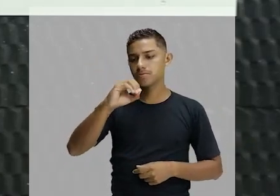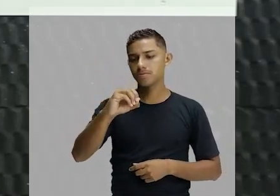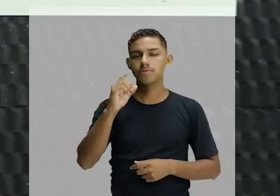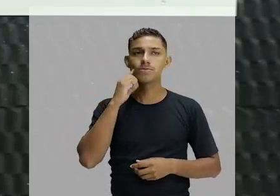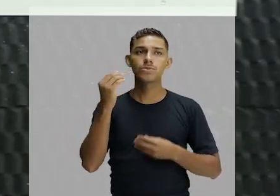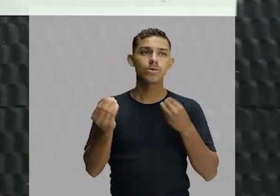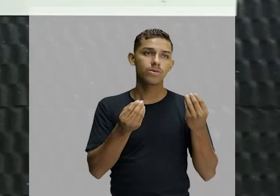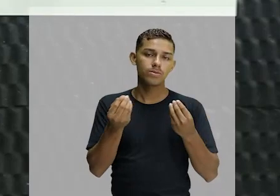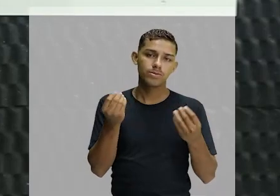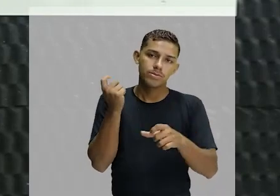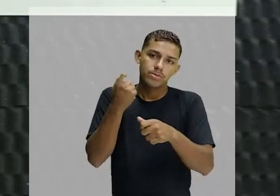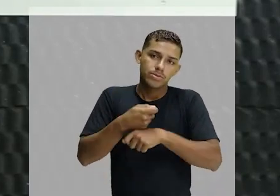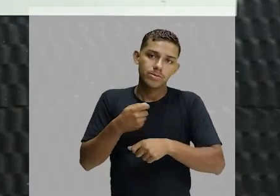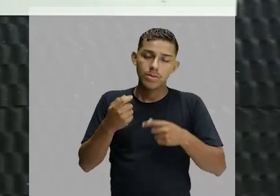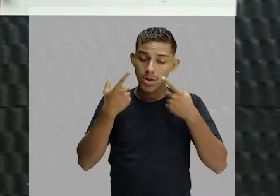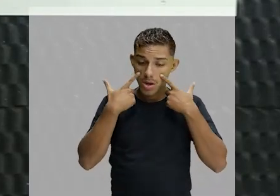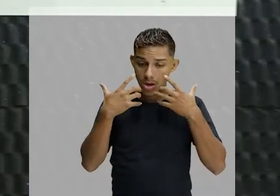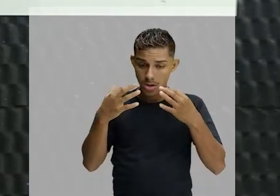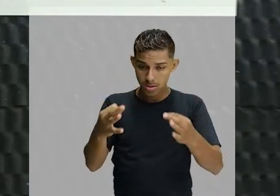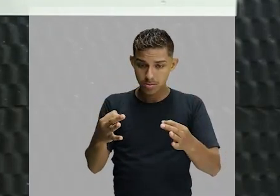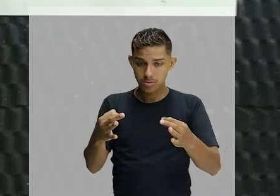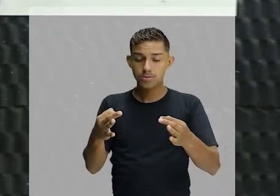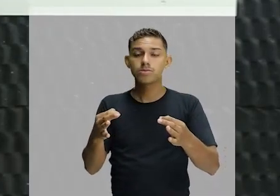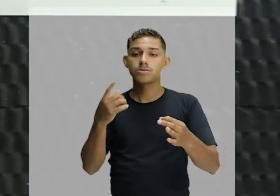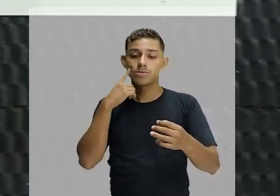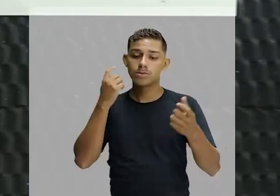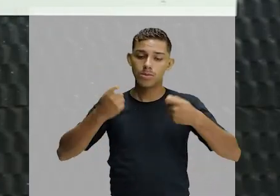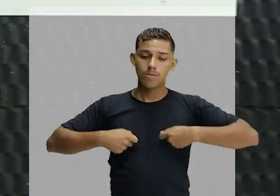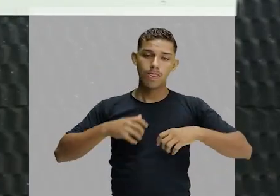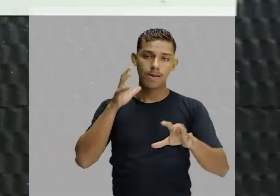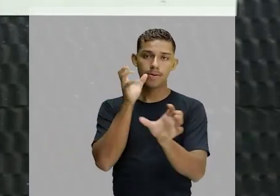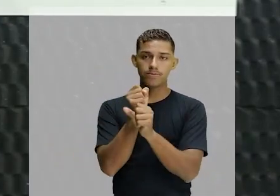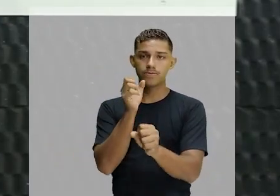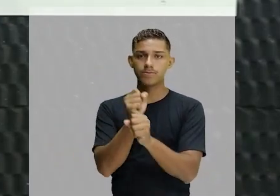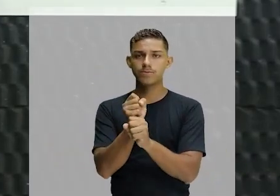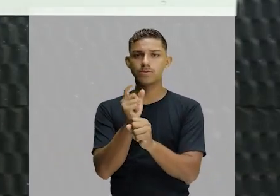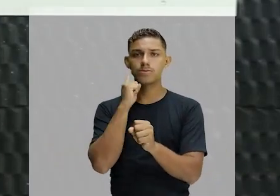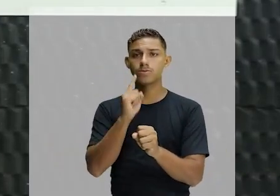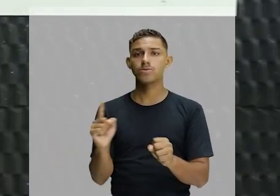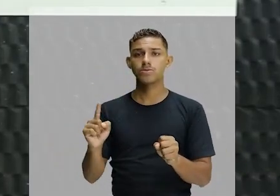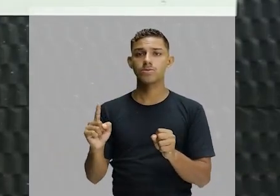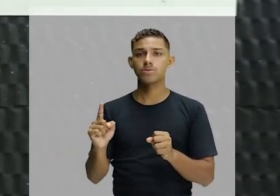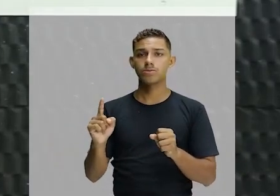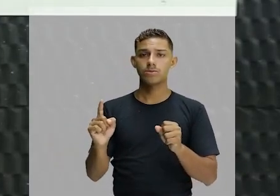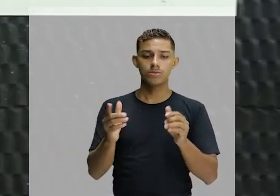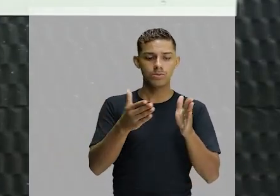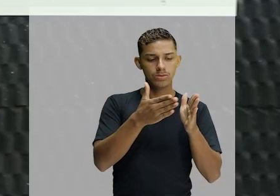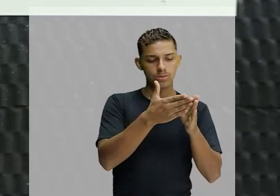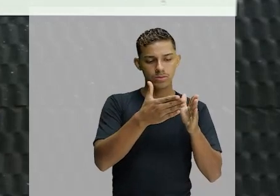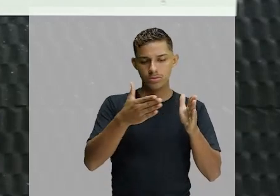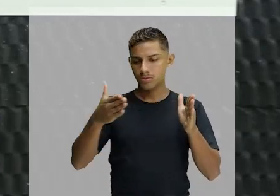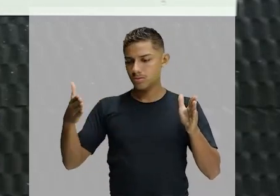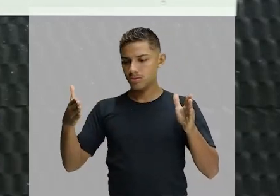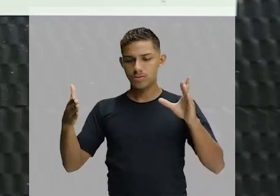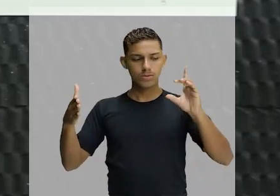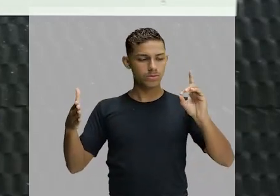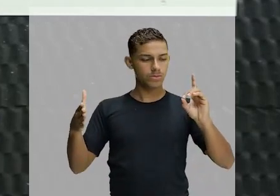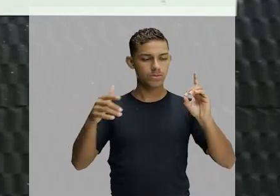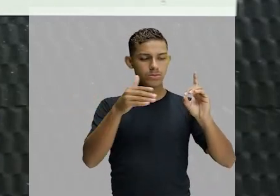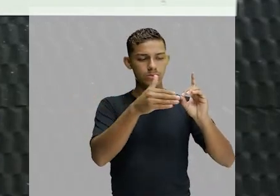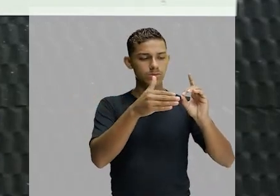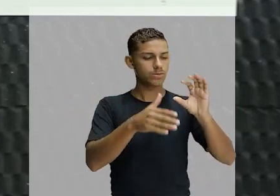saber? Ora, galera, se você prestar bem atenção, eu posso calcular esse raio através da distância do centro para a